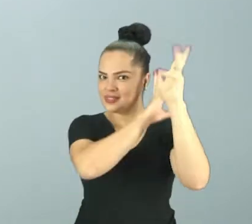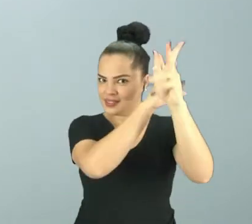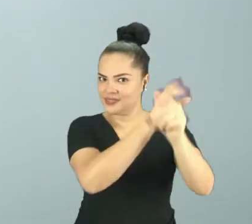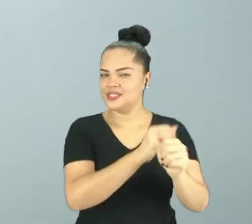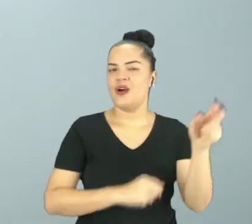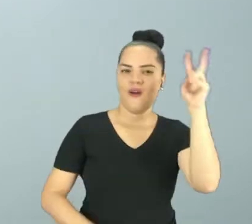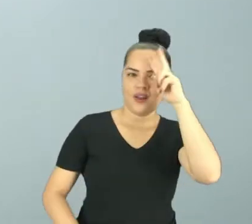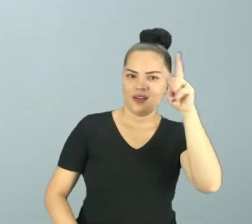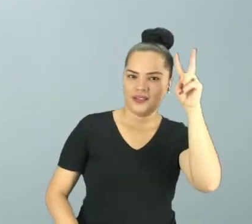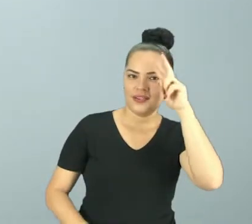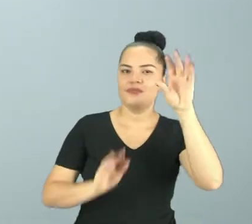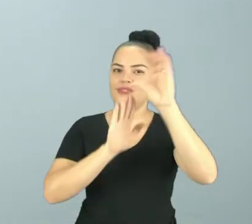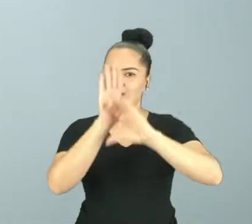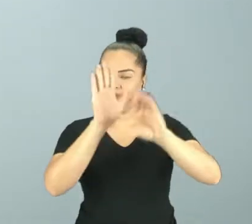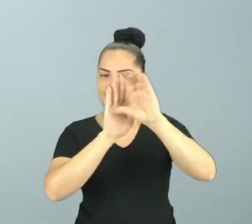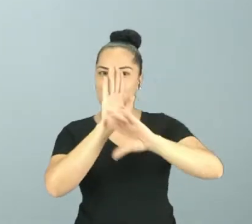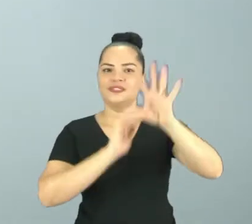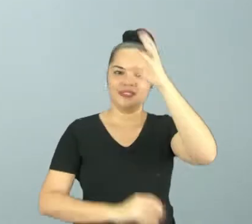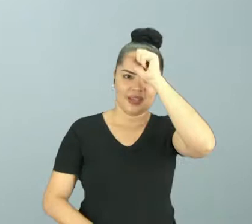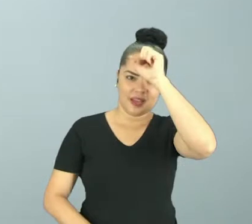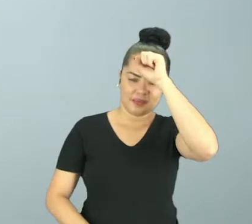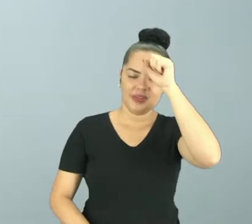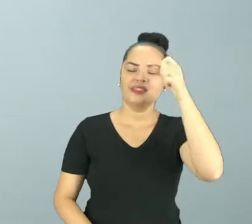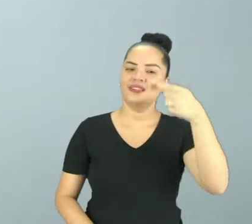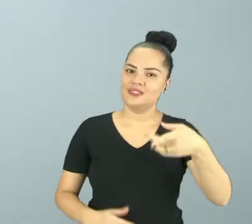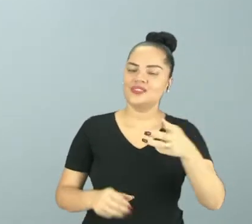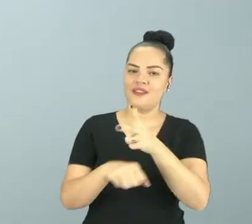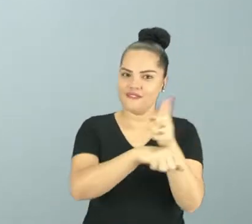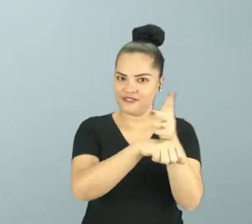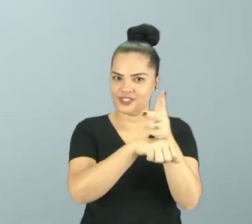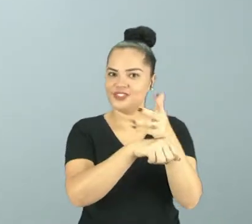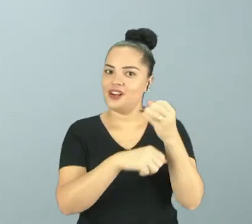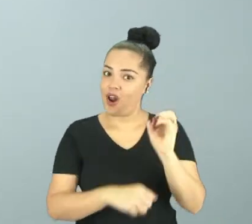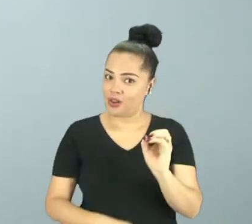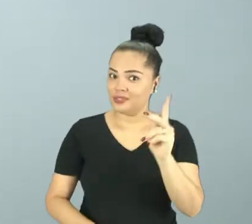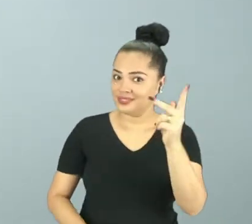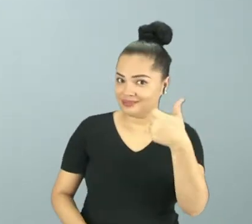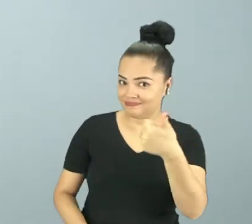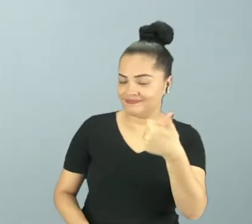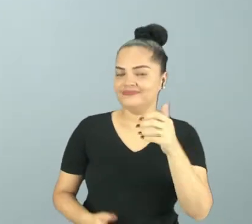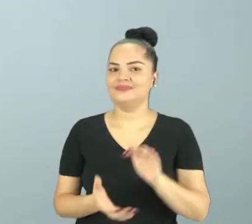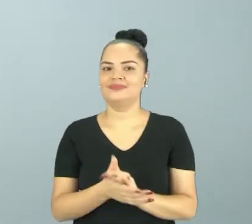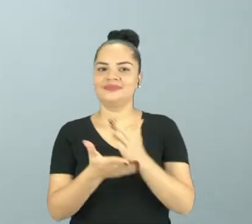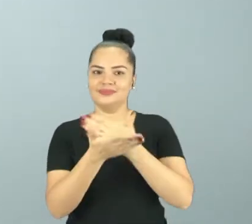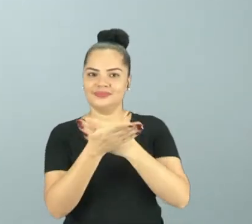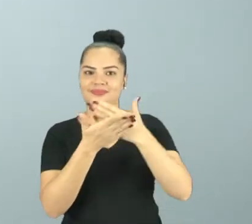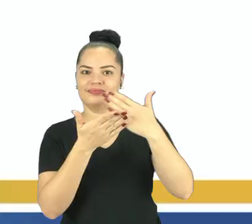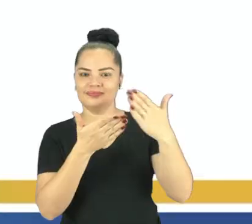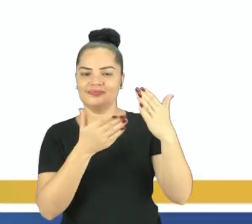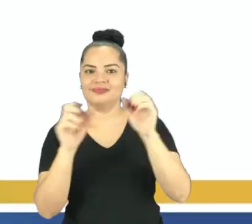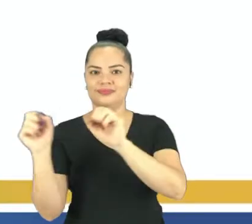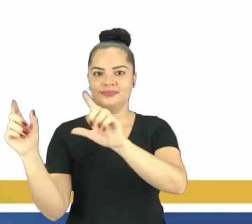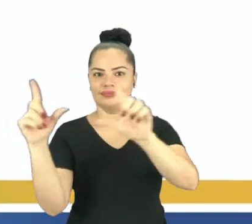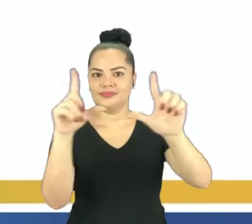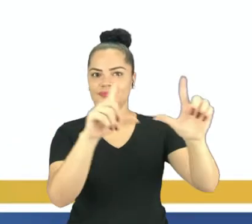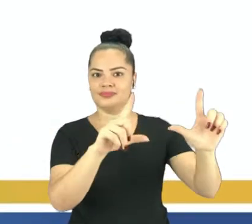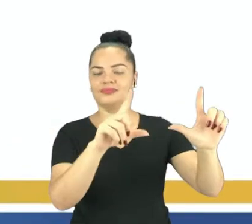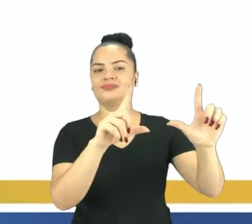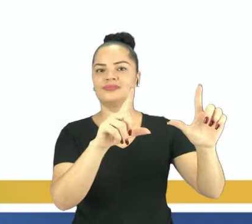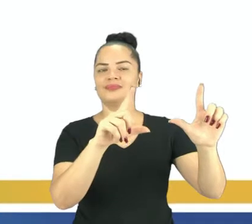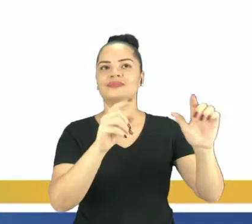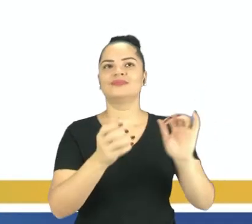dos conteúdos que nós aprendemos aqui nas nossas videoaulas, ok? Para começar, vamos falar um pouquinho sobre